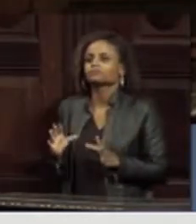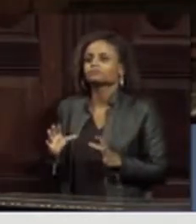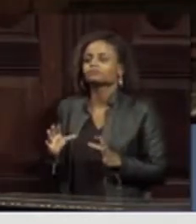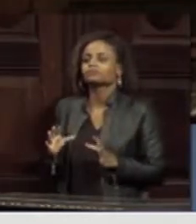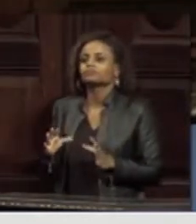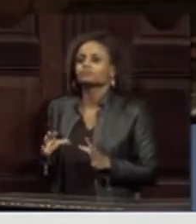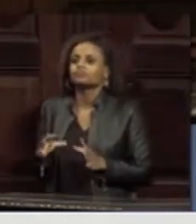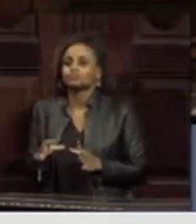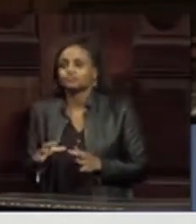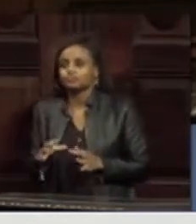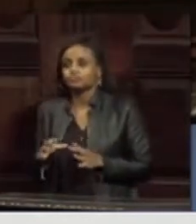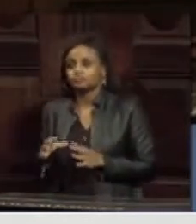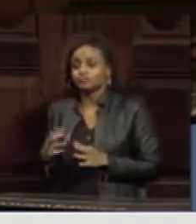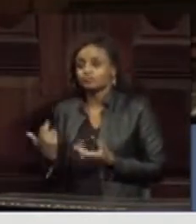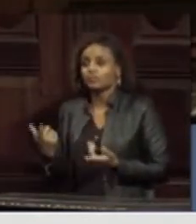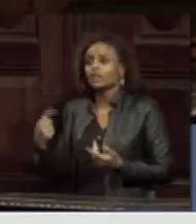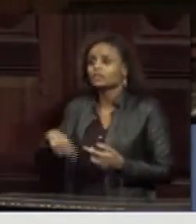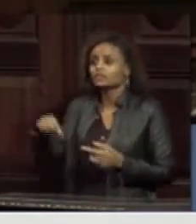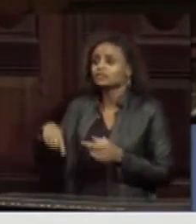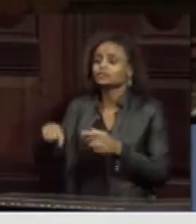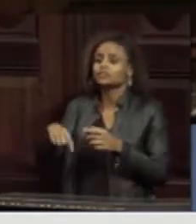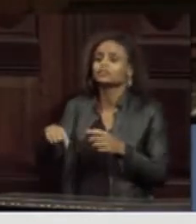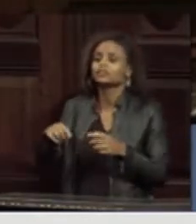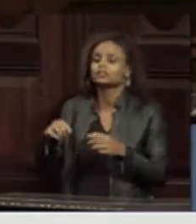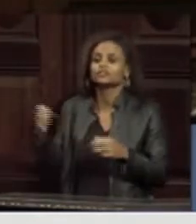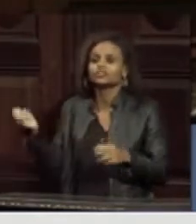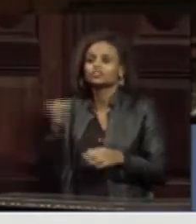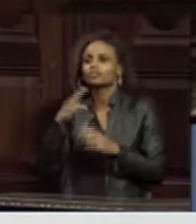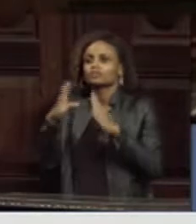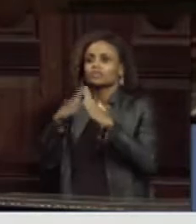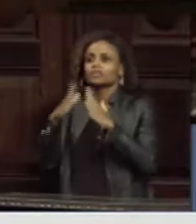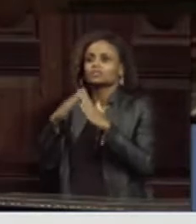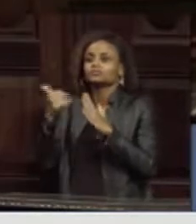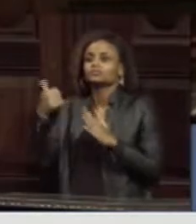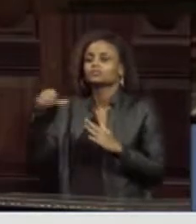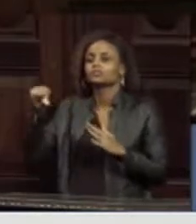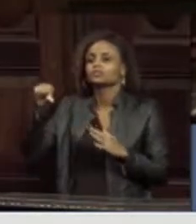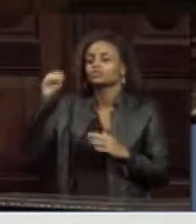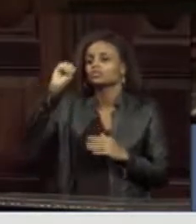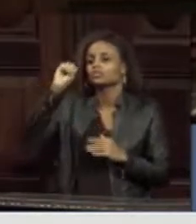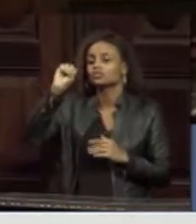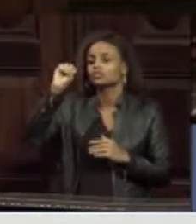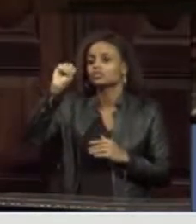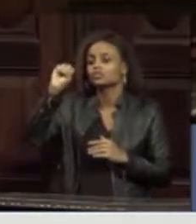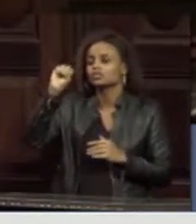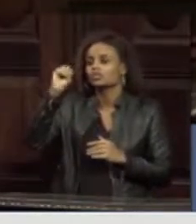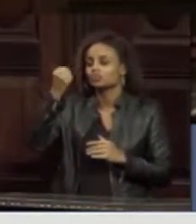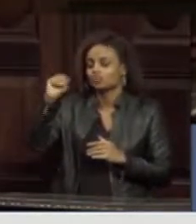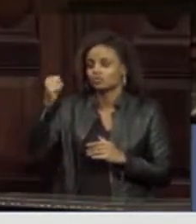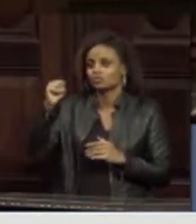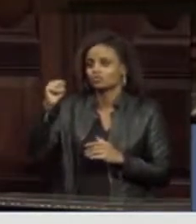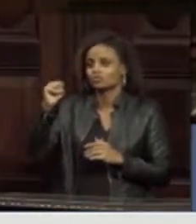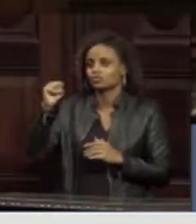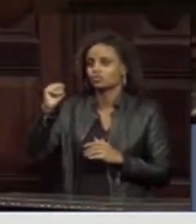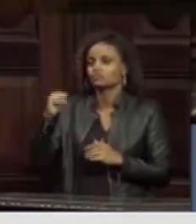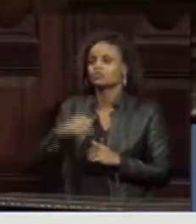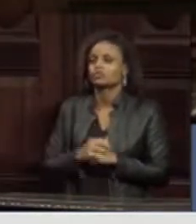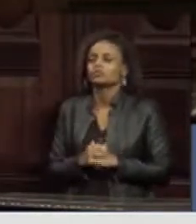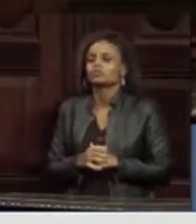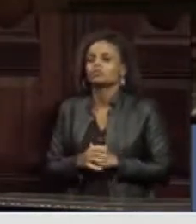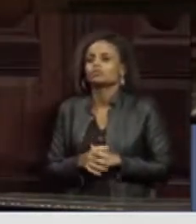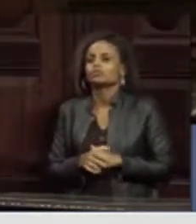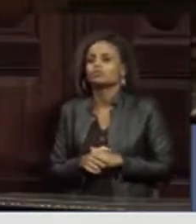pela nova Carta Constitucional de 1988, 20 anos